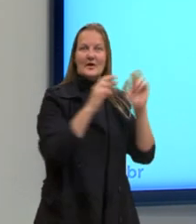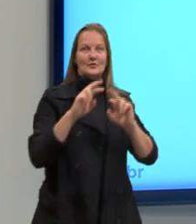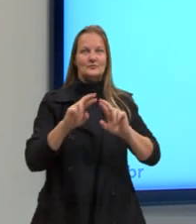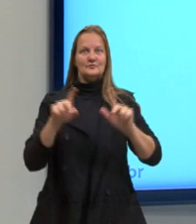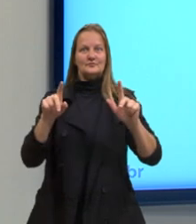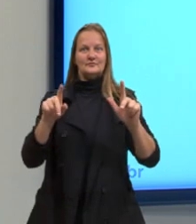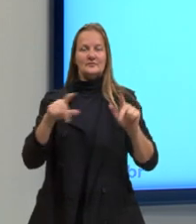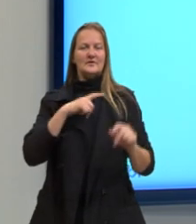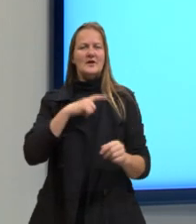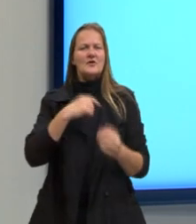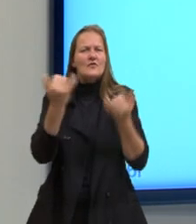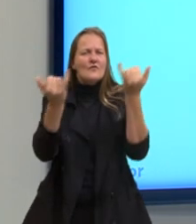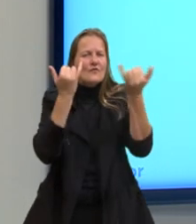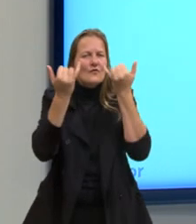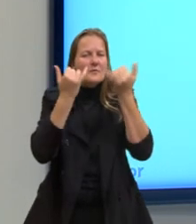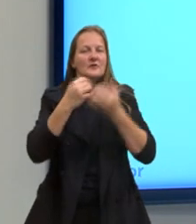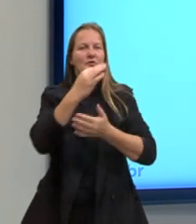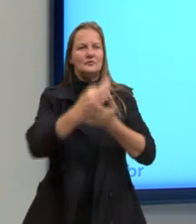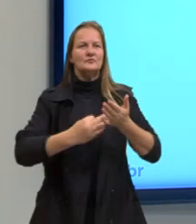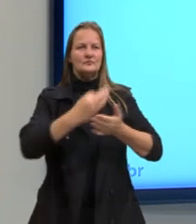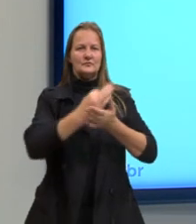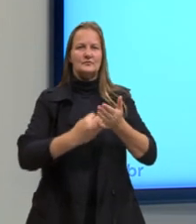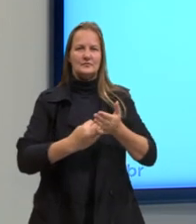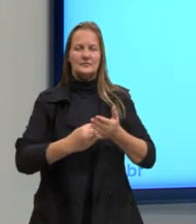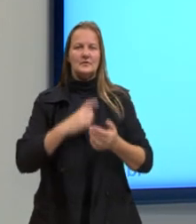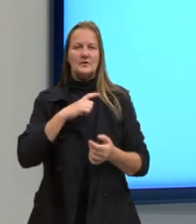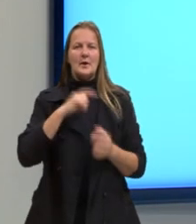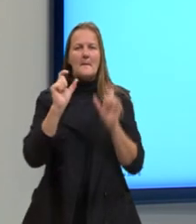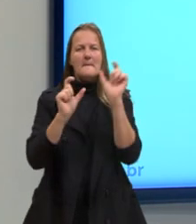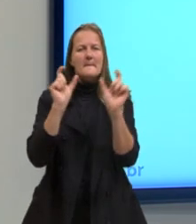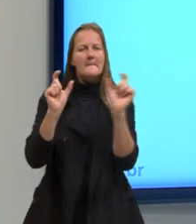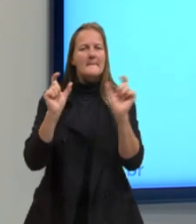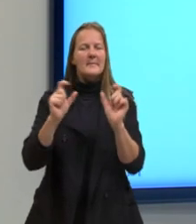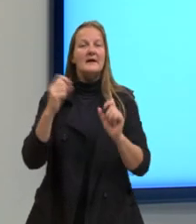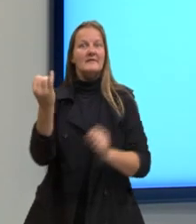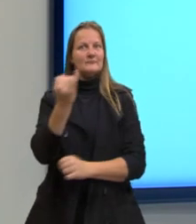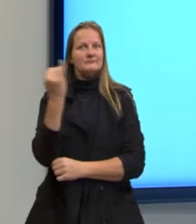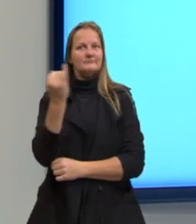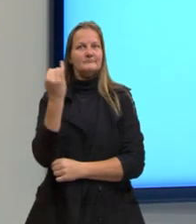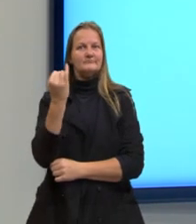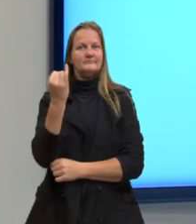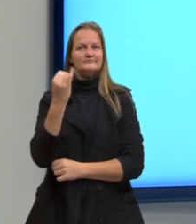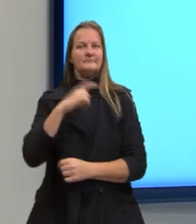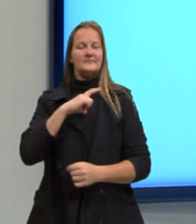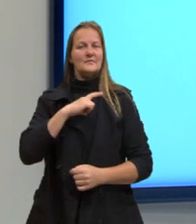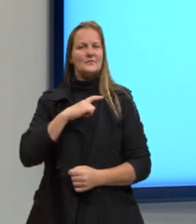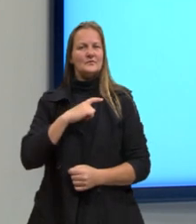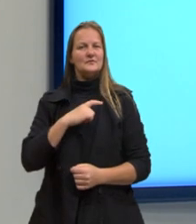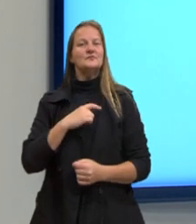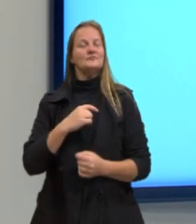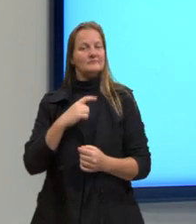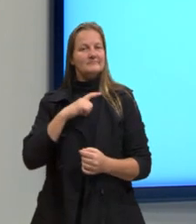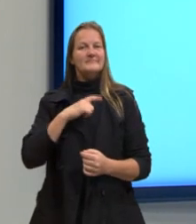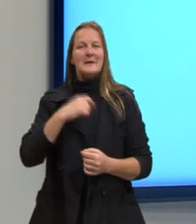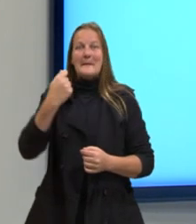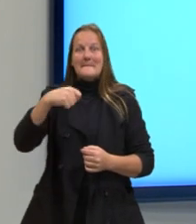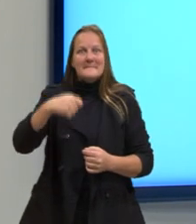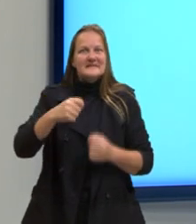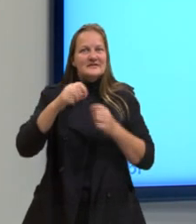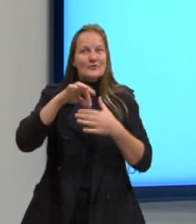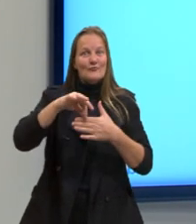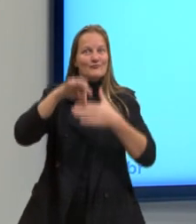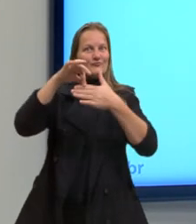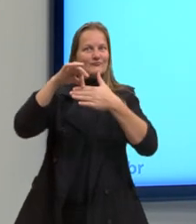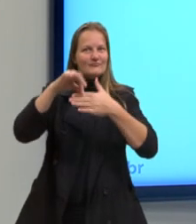da outra e que tem várias informações textuais tem muitas palavras que são extremamente importantes e que devem ser